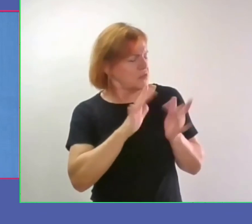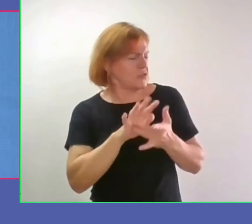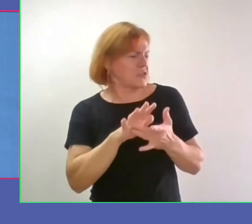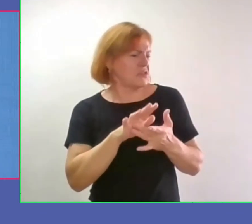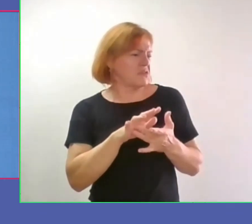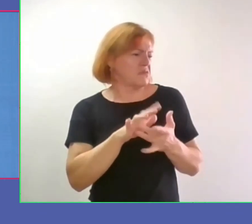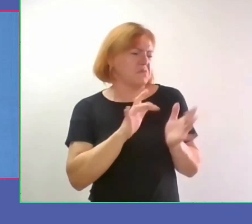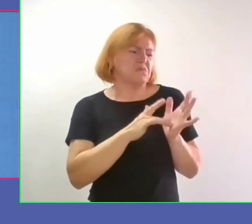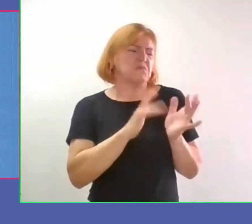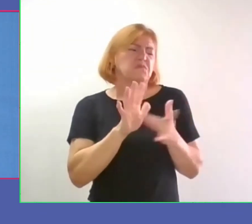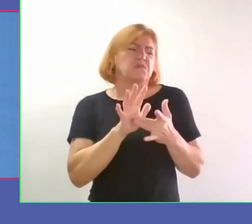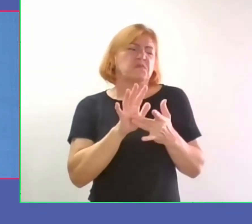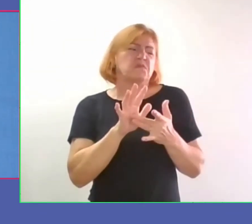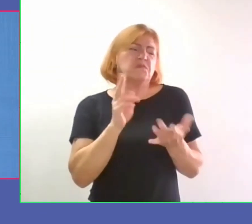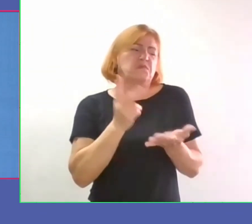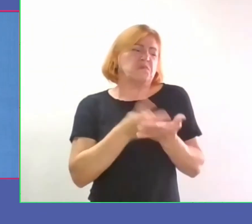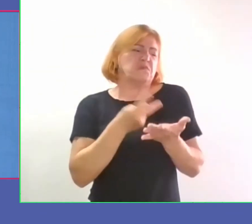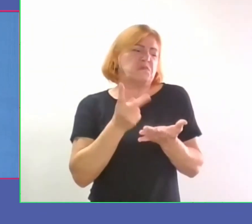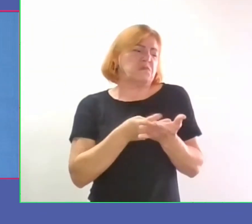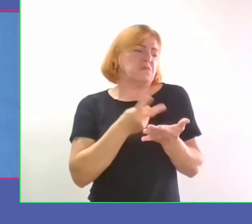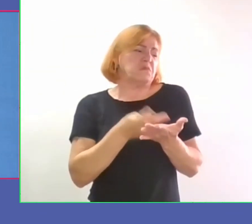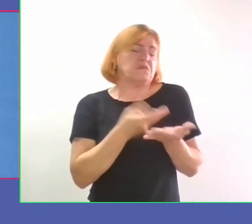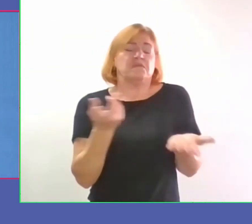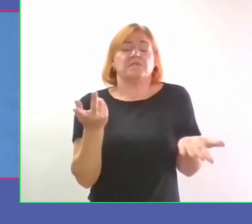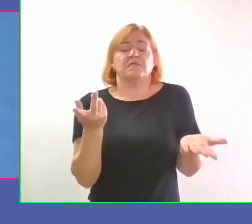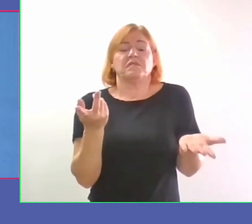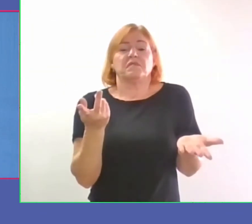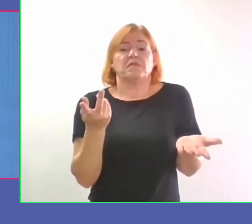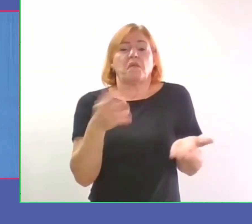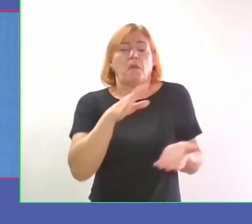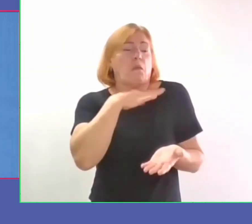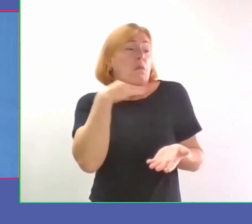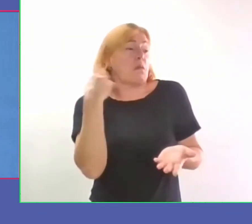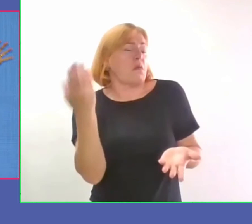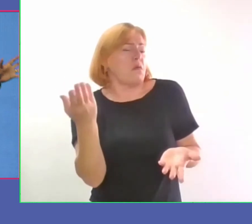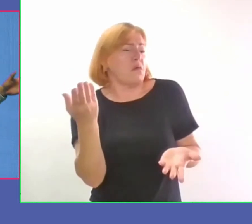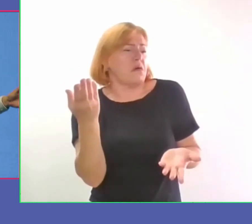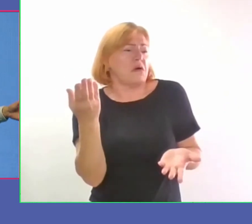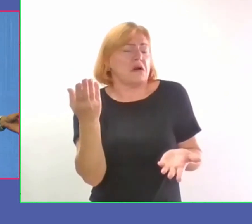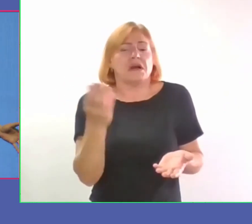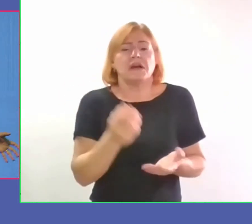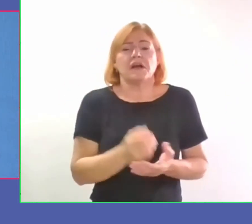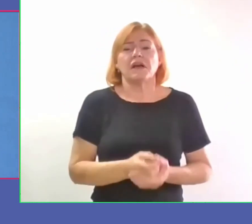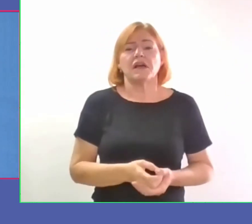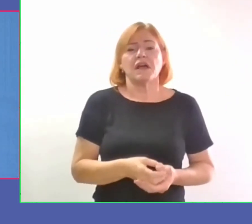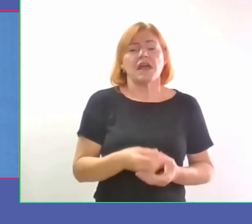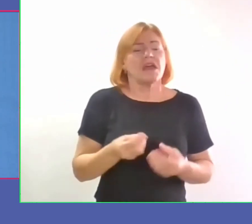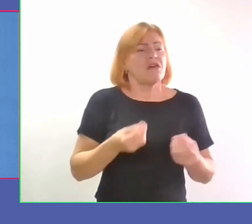Jesus morreu nessa terra, não conseguiu organizar uma grande